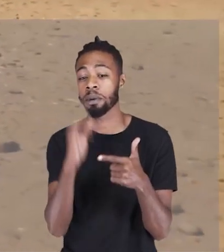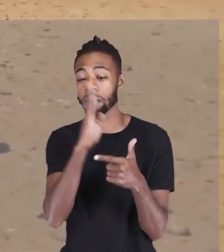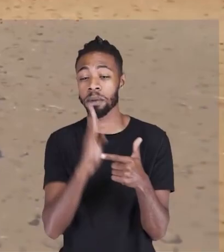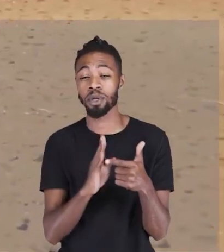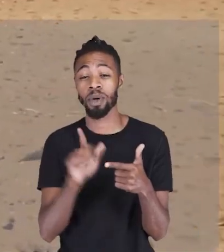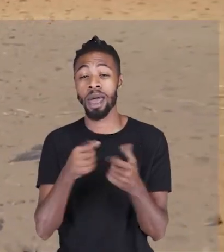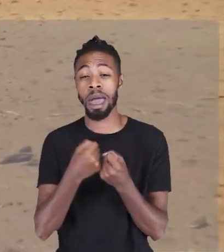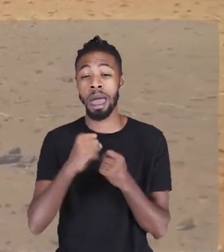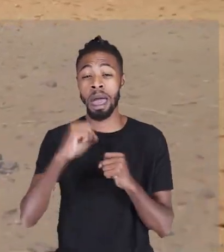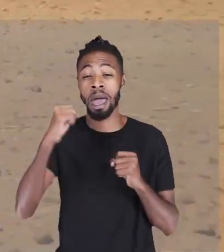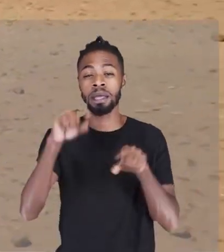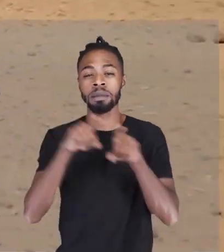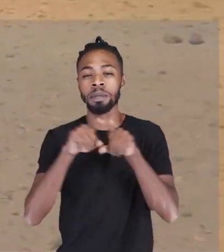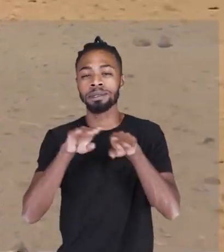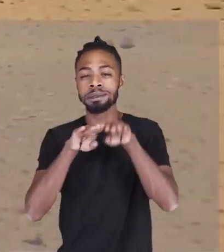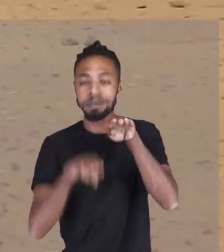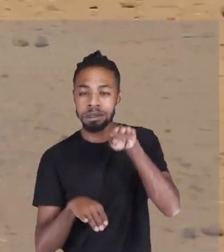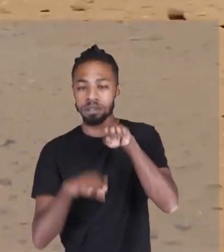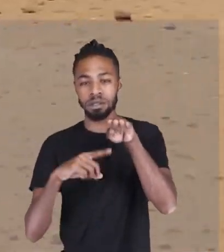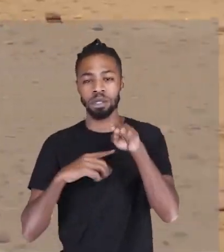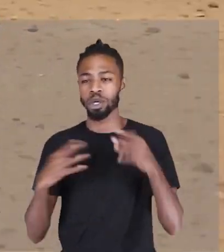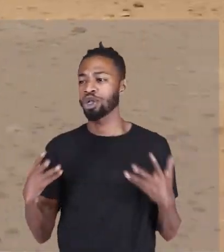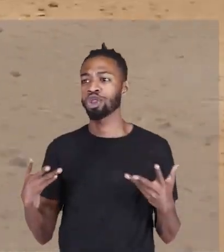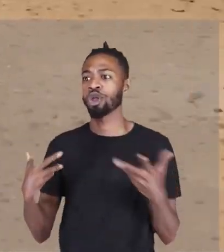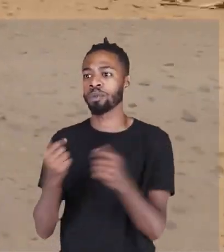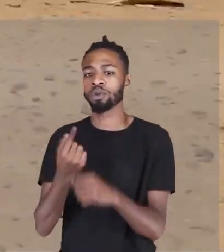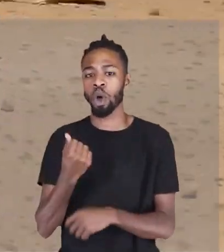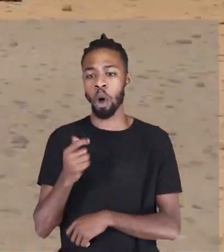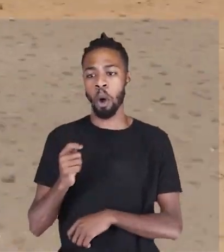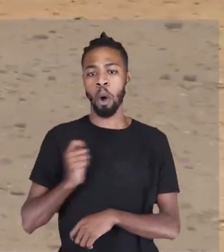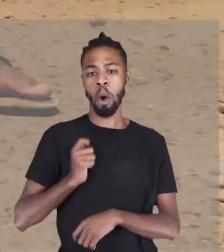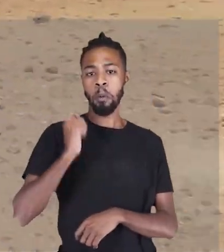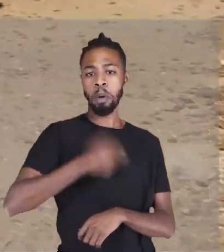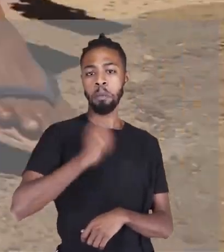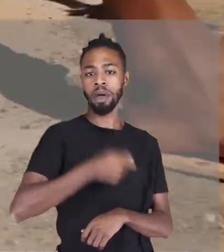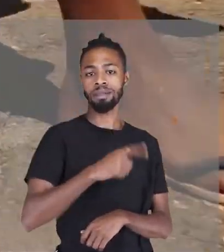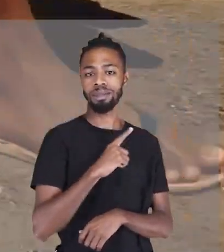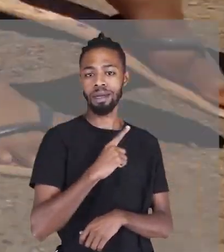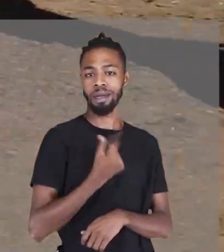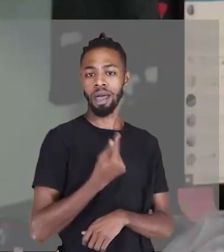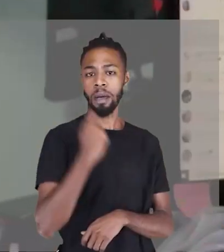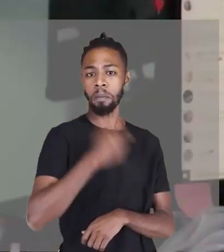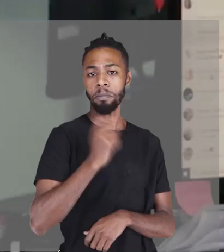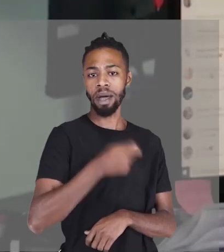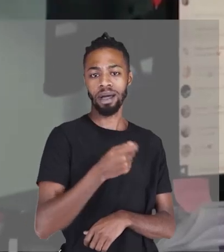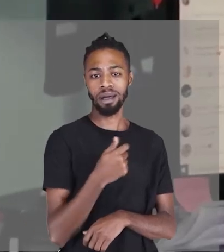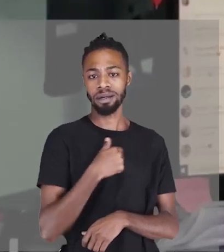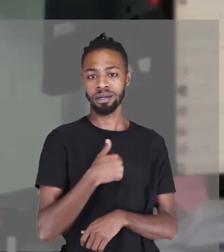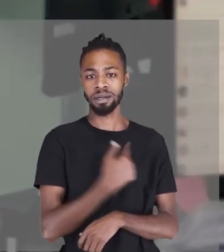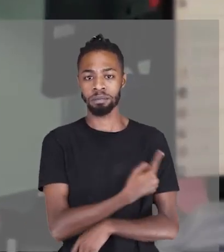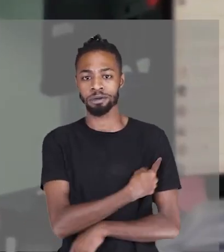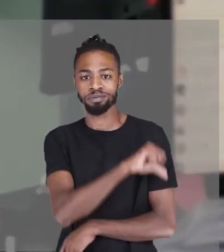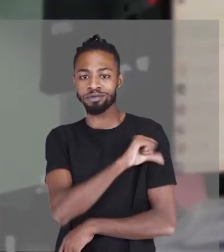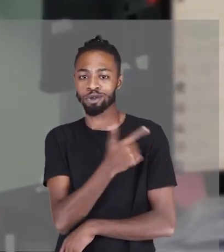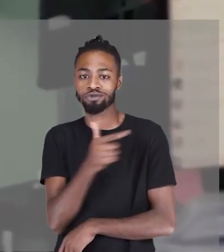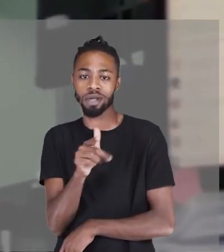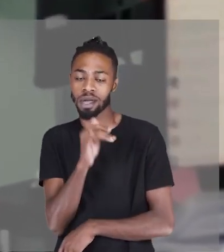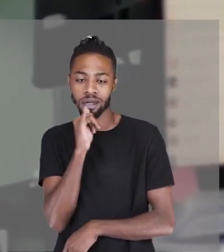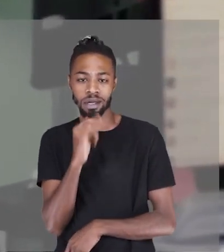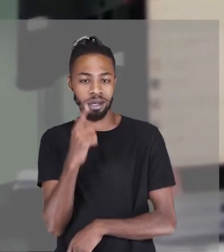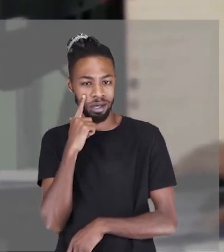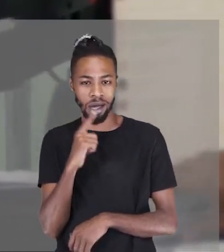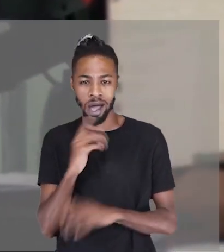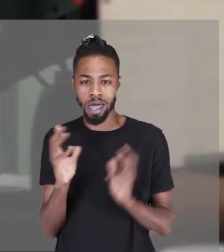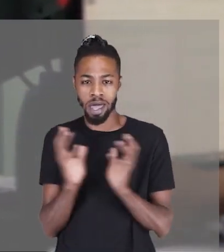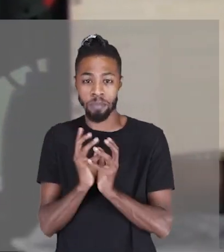Brasil é muito grande e muito desigual, e nem todo município consegue bancar o seu sistema de ensino fundamental completamente. As equipes são extremamente